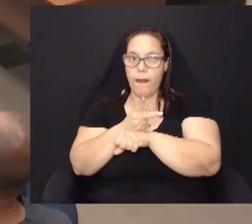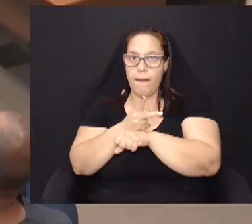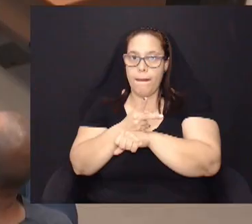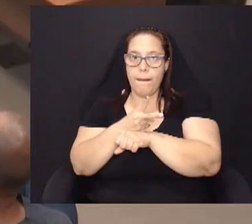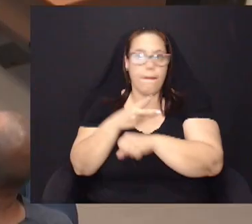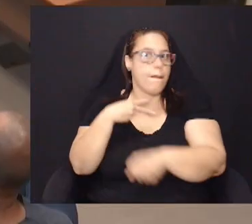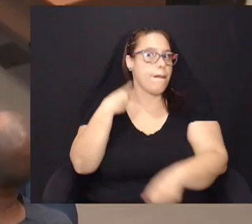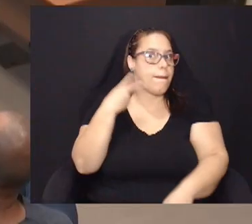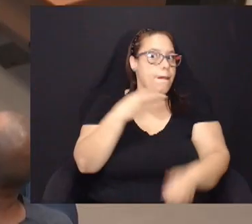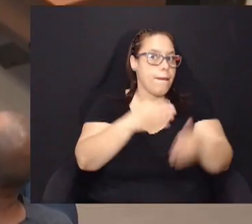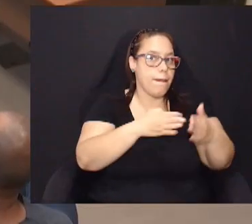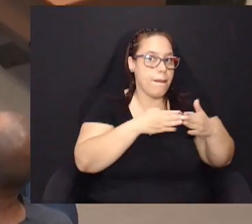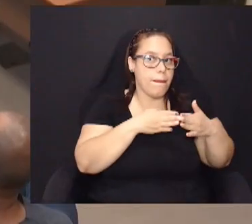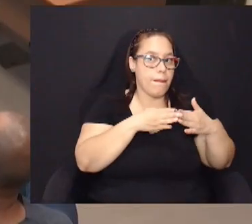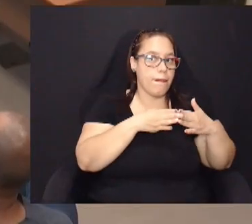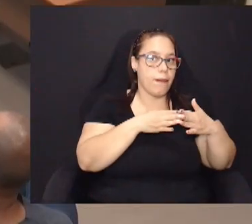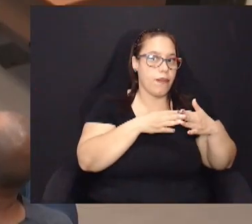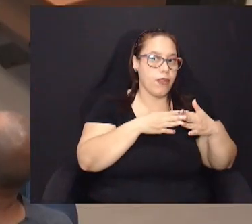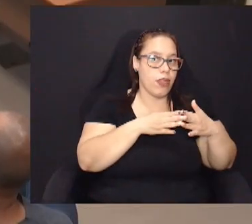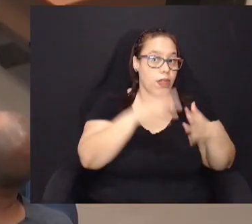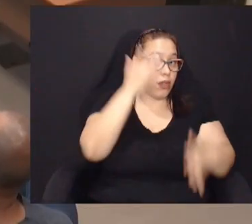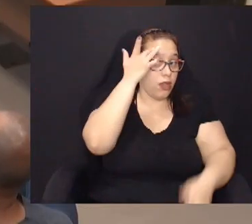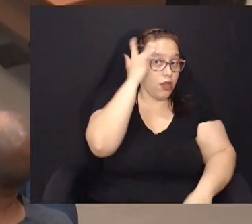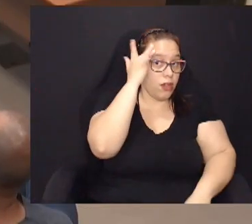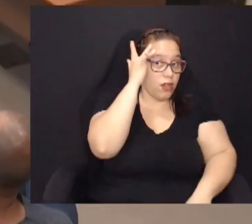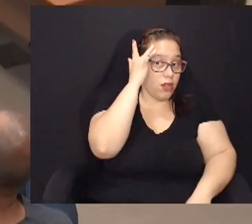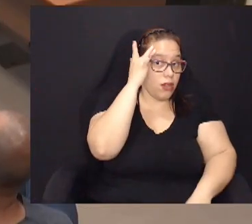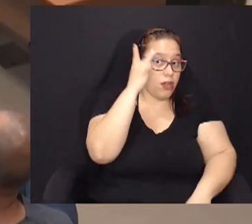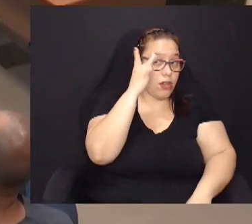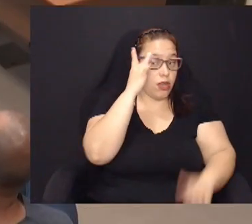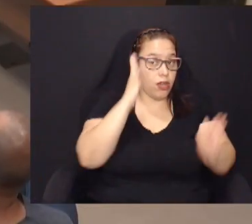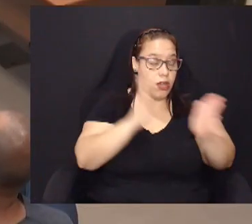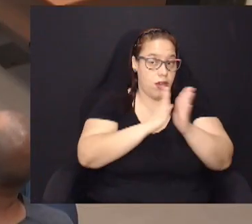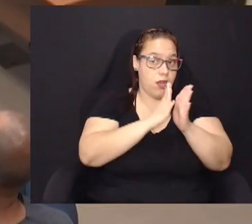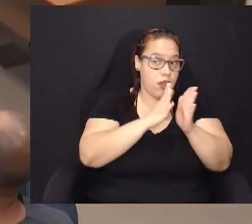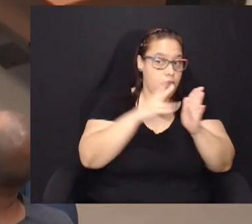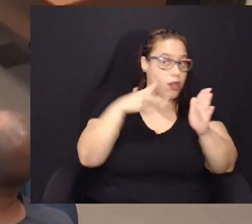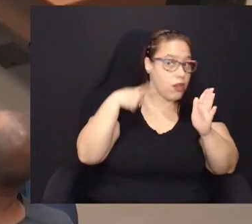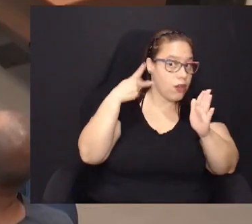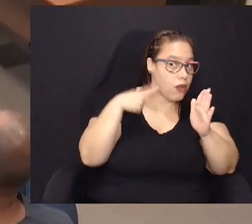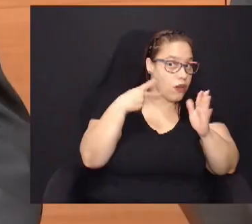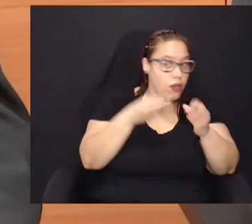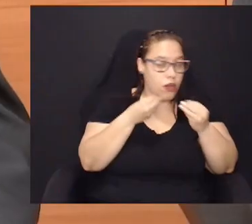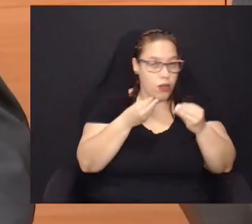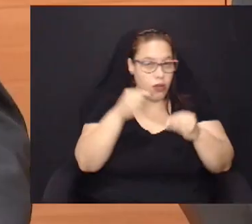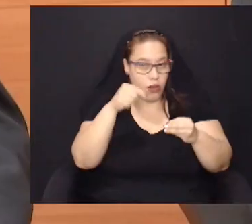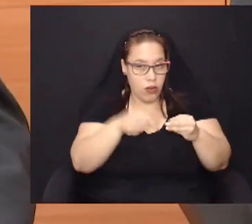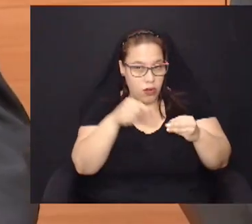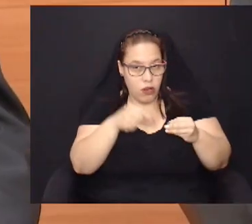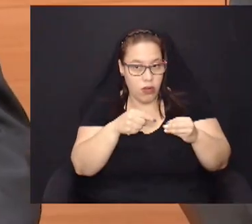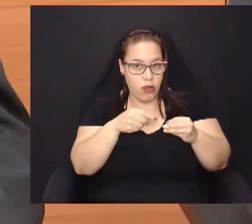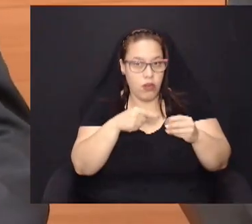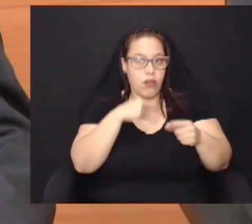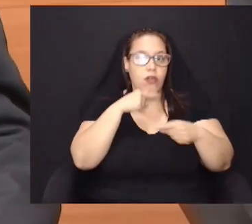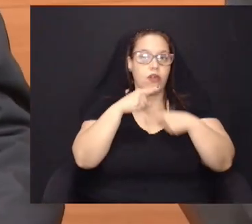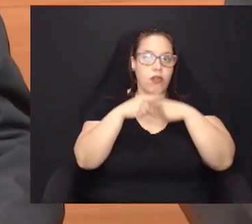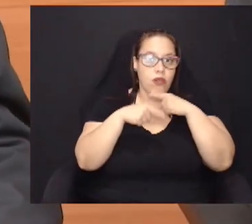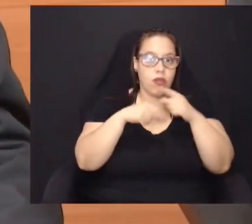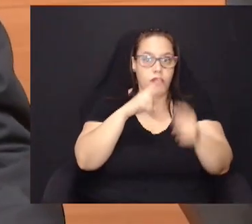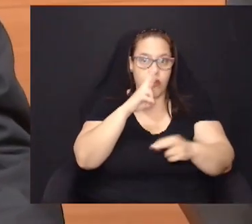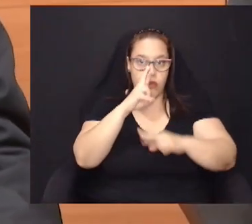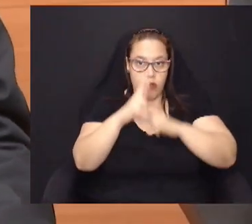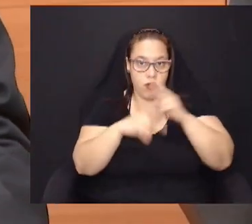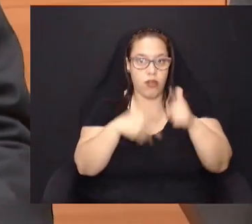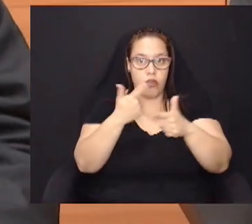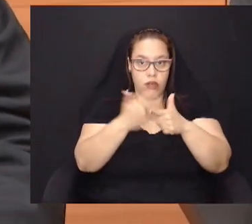licença só para mim. Eu acho que a frente parlamentar, como a gente está aqui sanando e resolvendo alguns